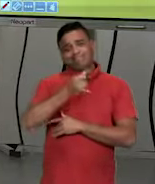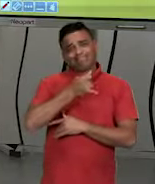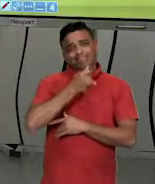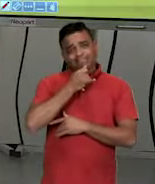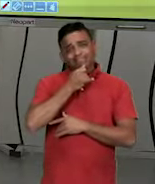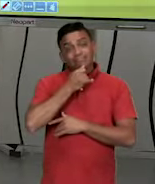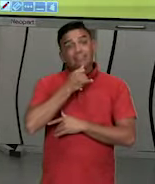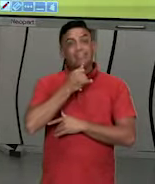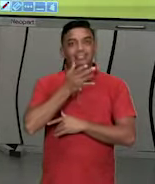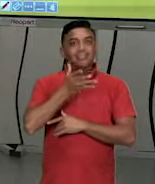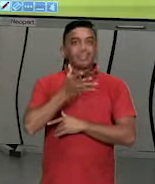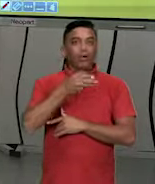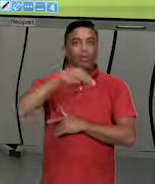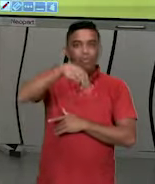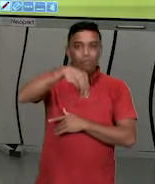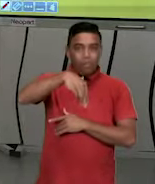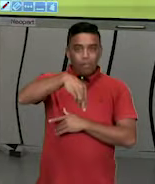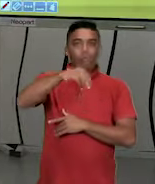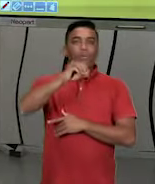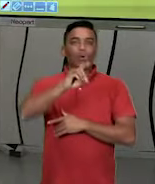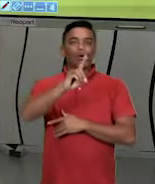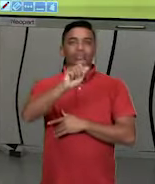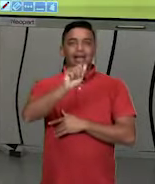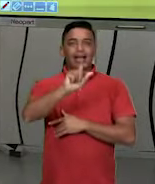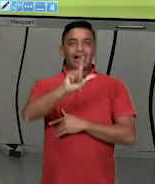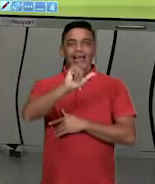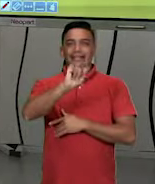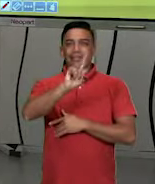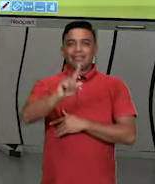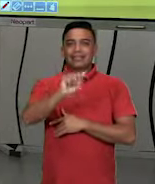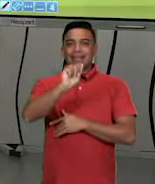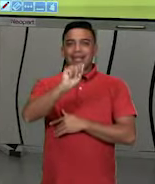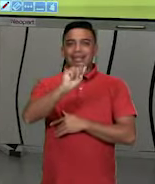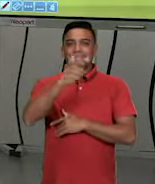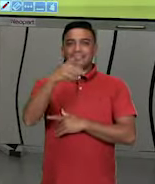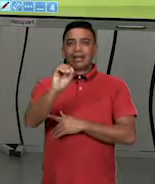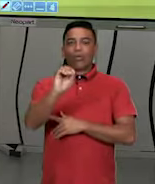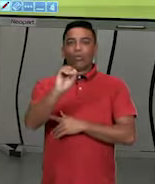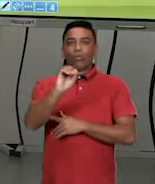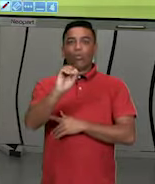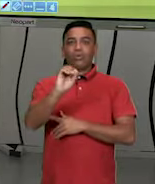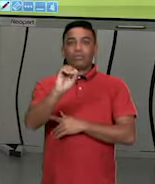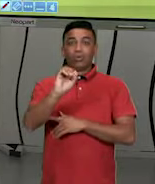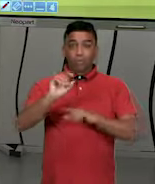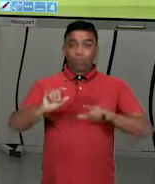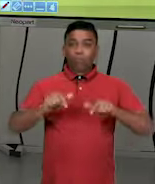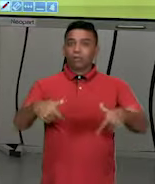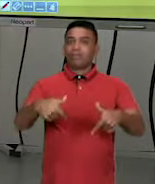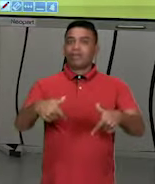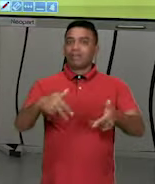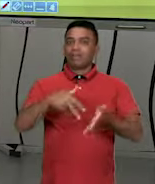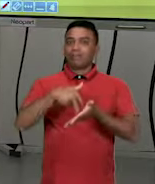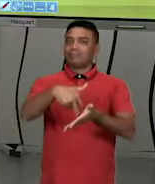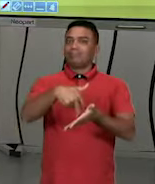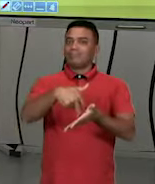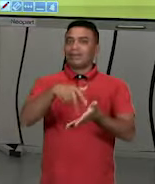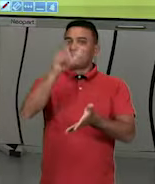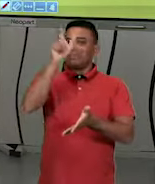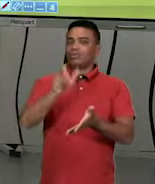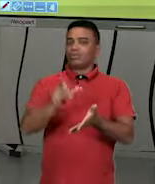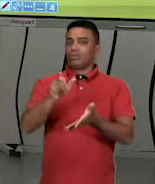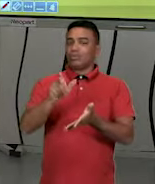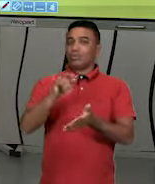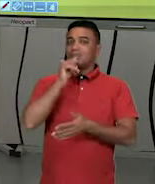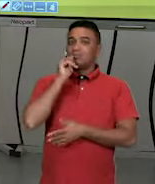modalização. Ele traz um posicionamento do autor em relação àquilo que foi dito. Então, o fato de Maria ter